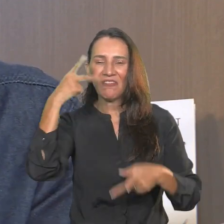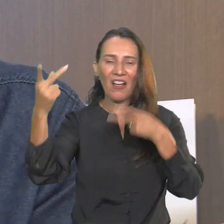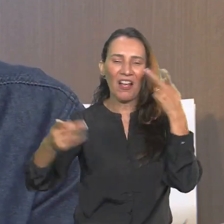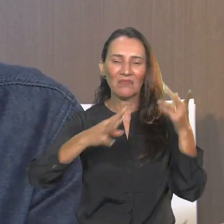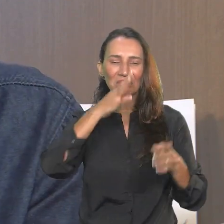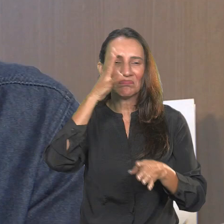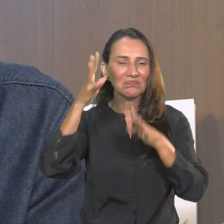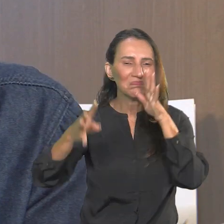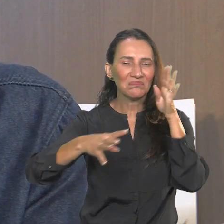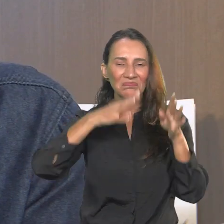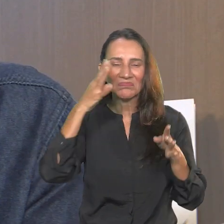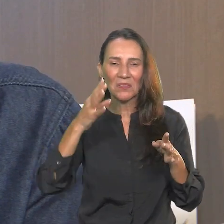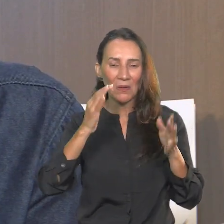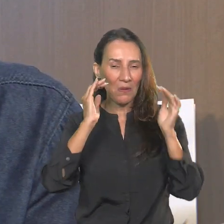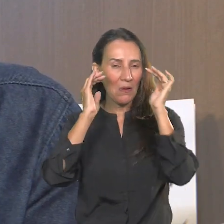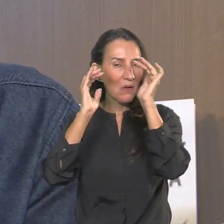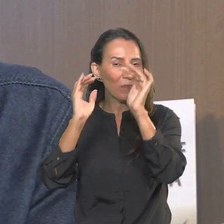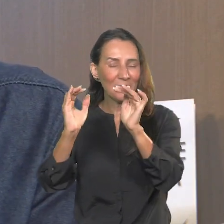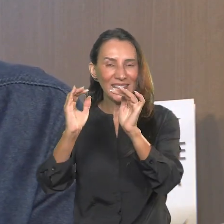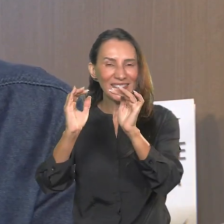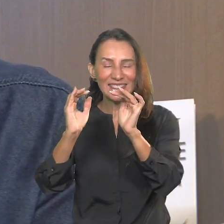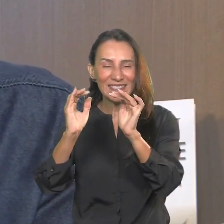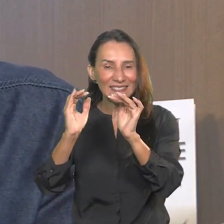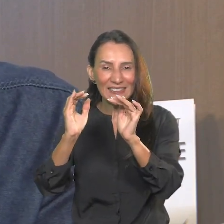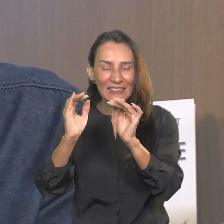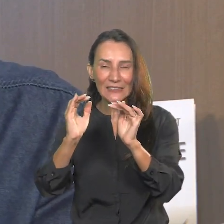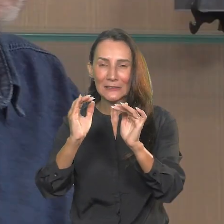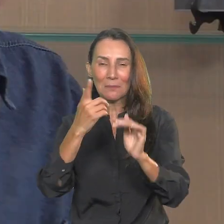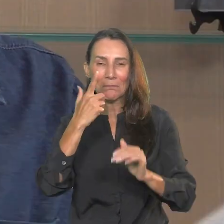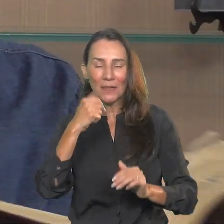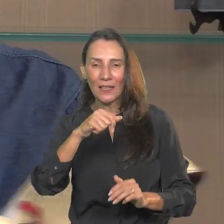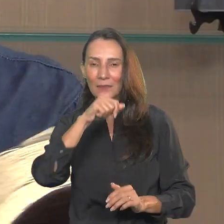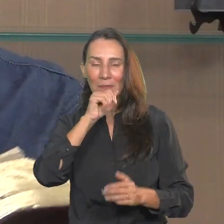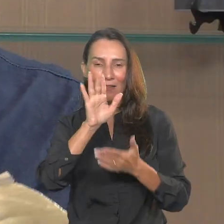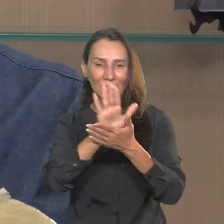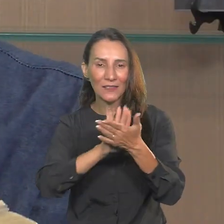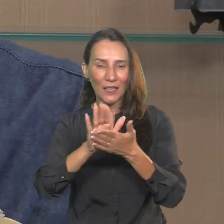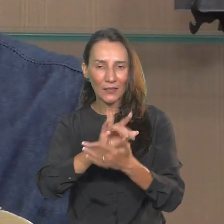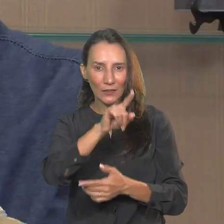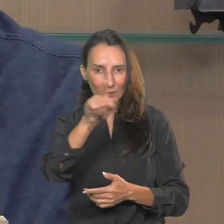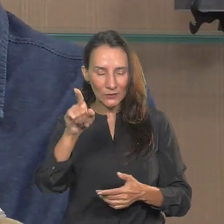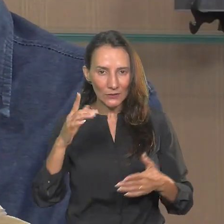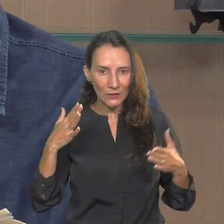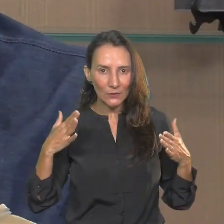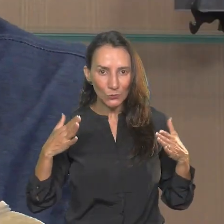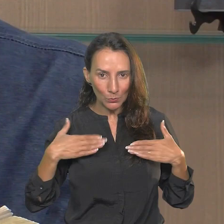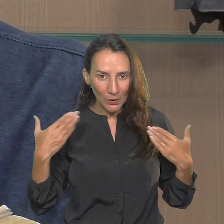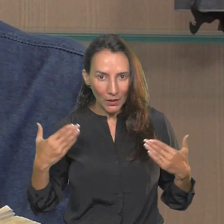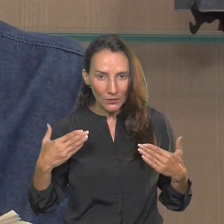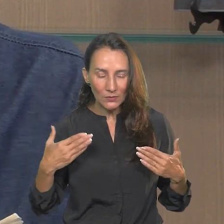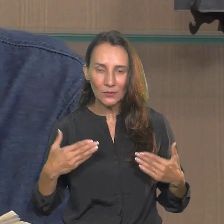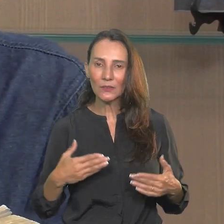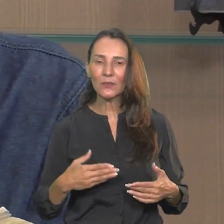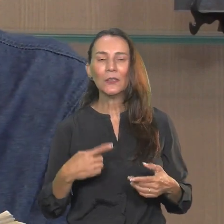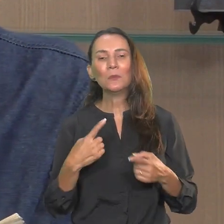blasfemadores, desobedientes aos pais. Você está surpreso, papai? Por que seu filho é